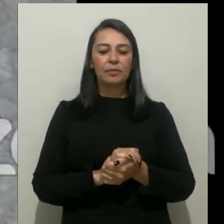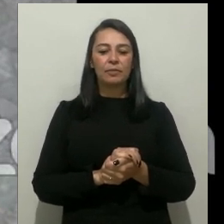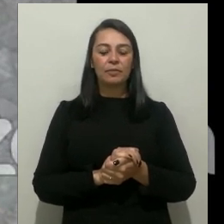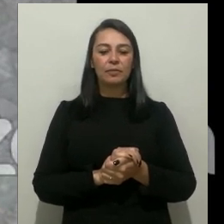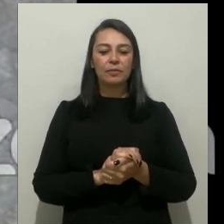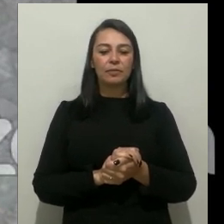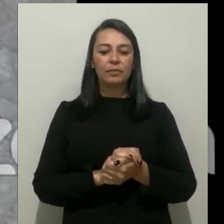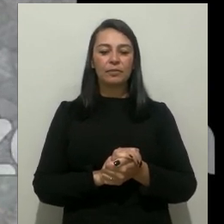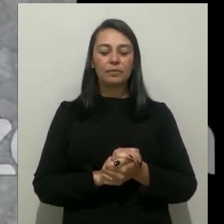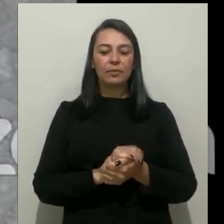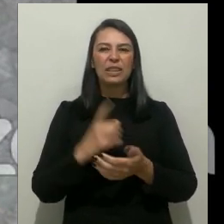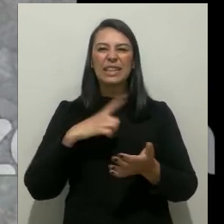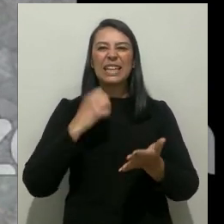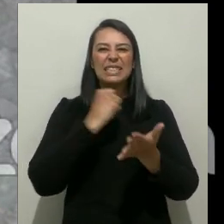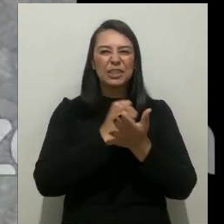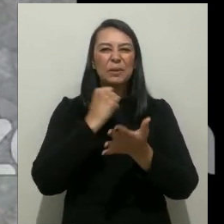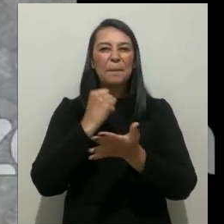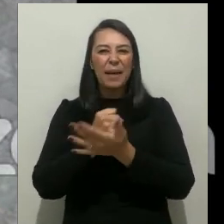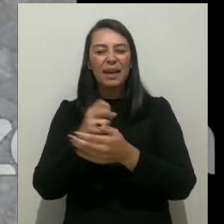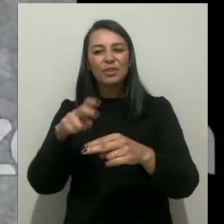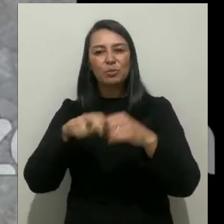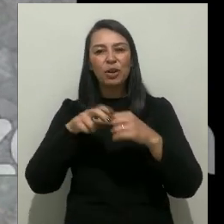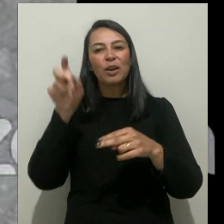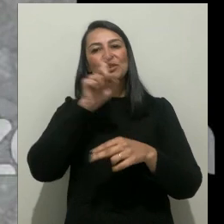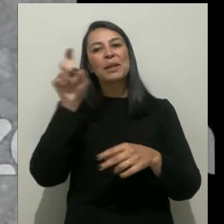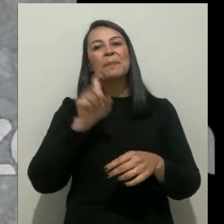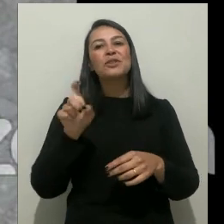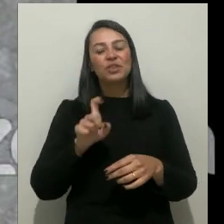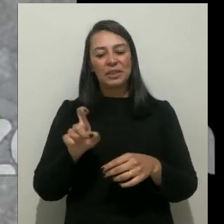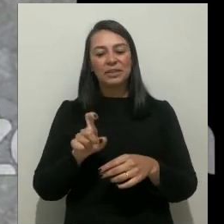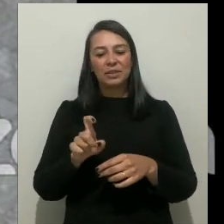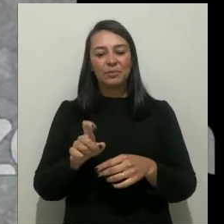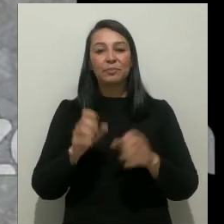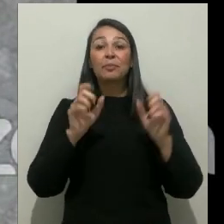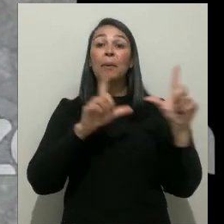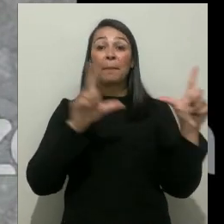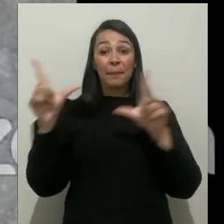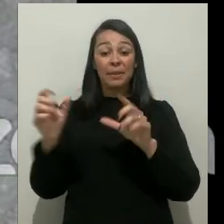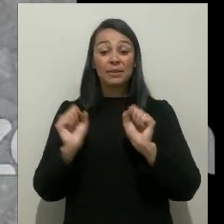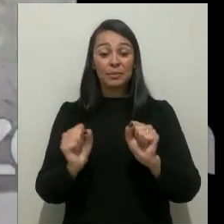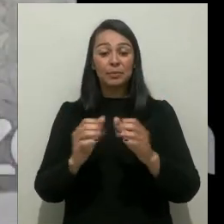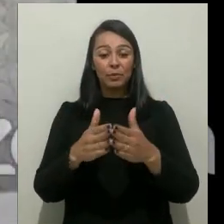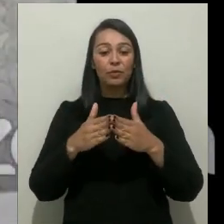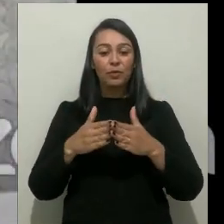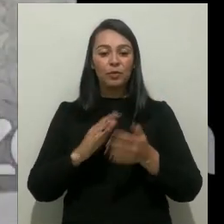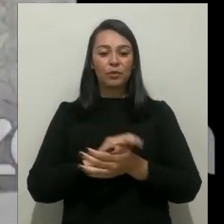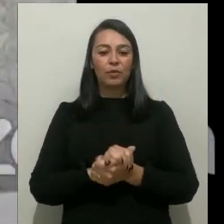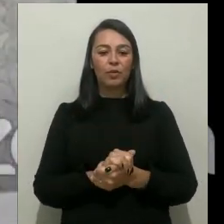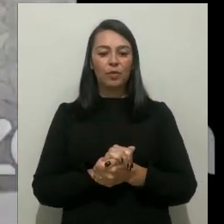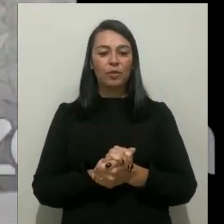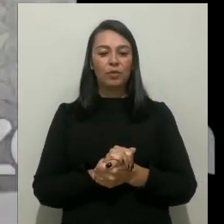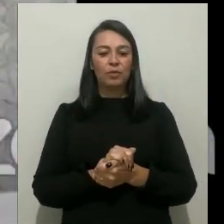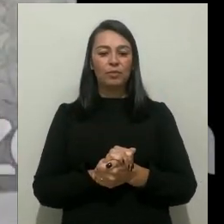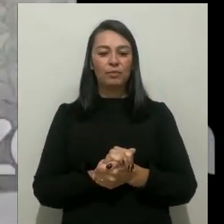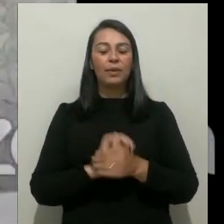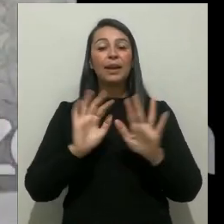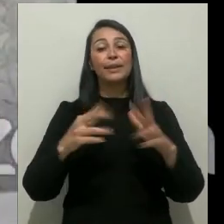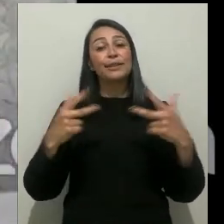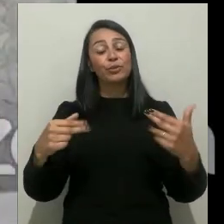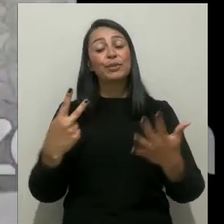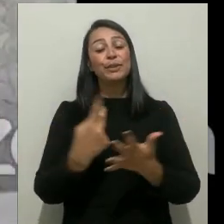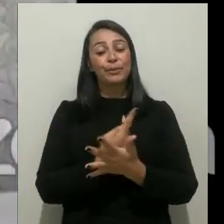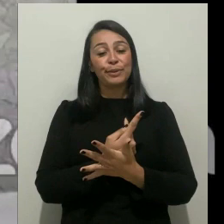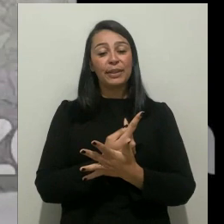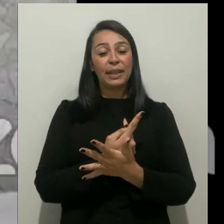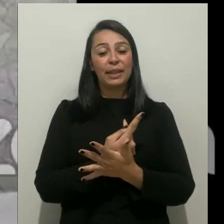essas máculas, né? Mas, né, tá tudo bem com ela, pode passar, por favor. A gente passa por esses percalços, né?